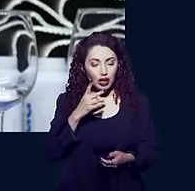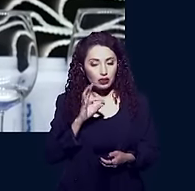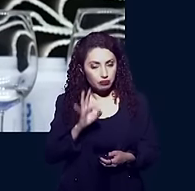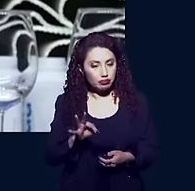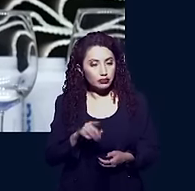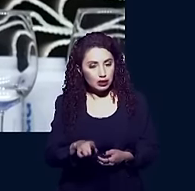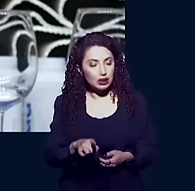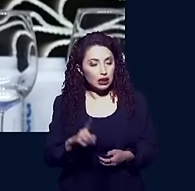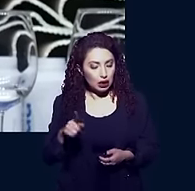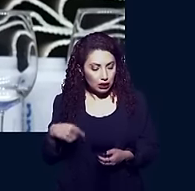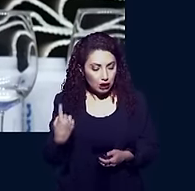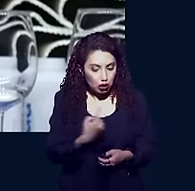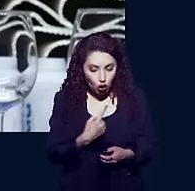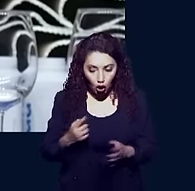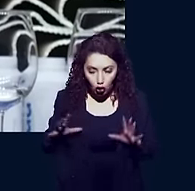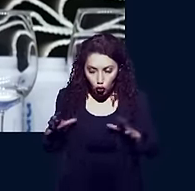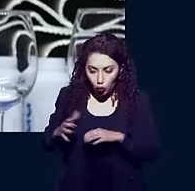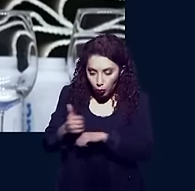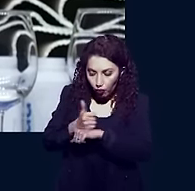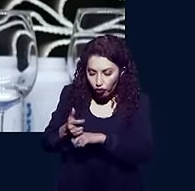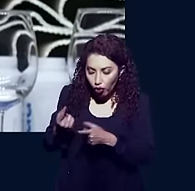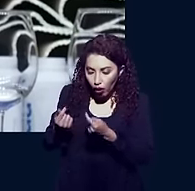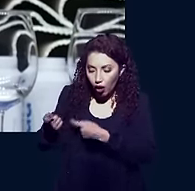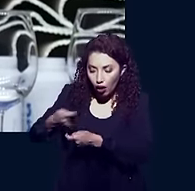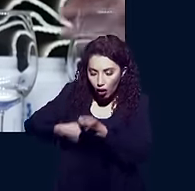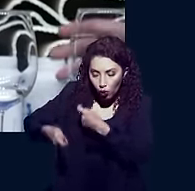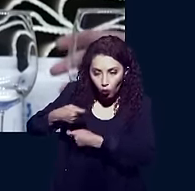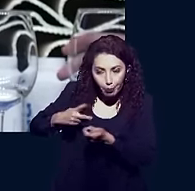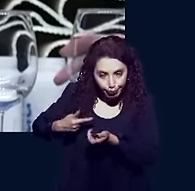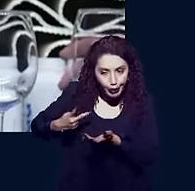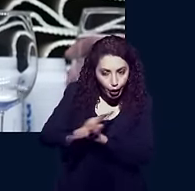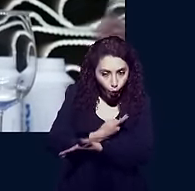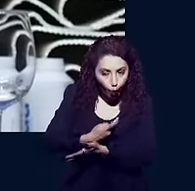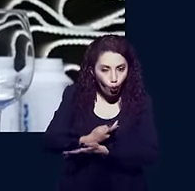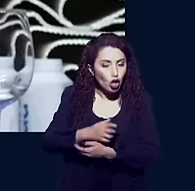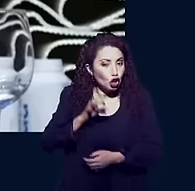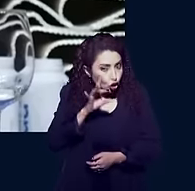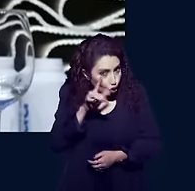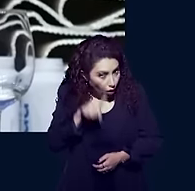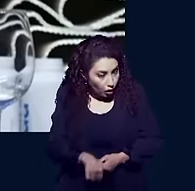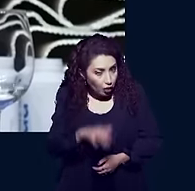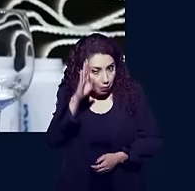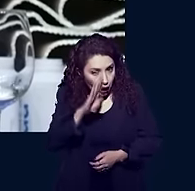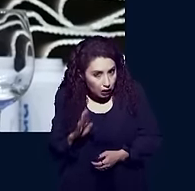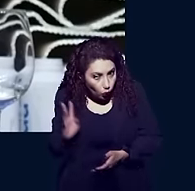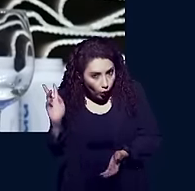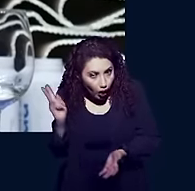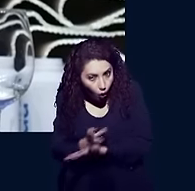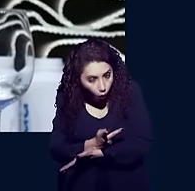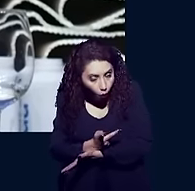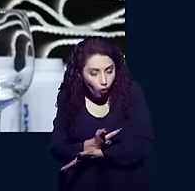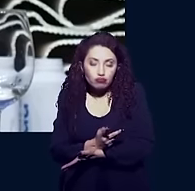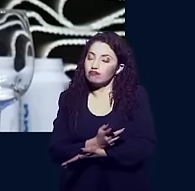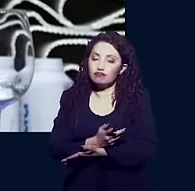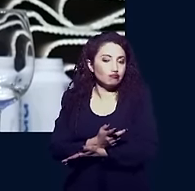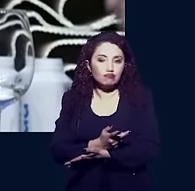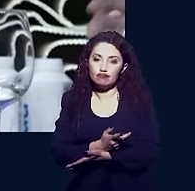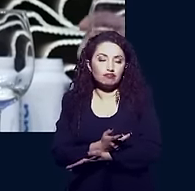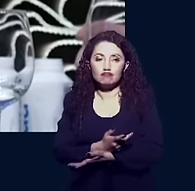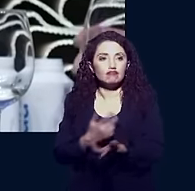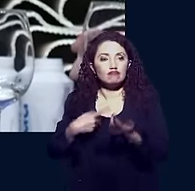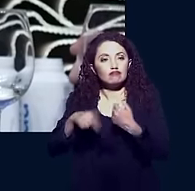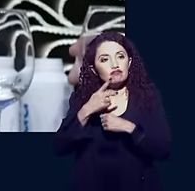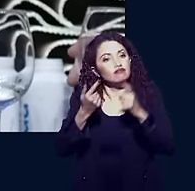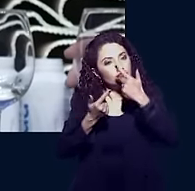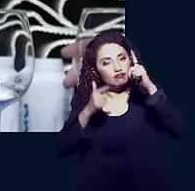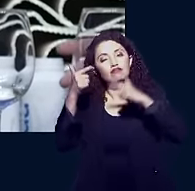nós né Nós economistas estamos errando e não é só no Brasil tem uma realidade que a gente precisa né incorporar no